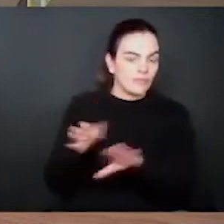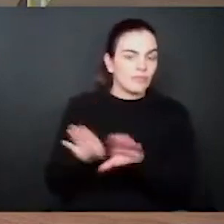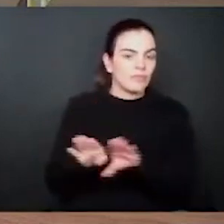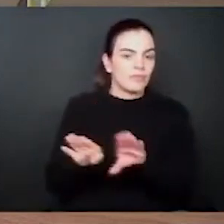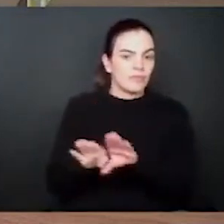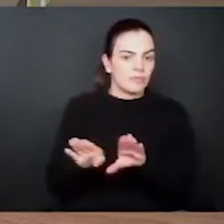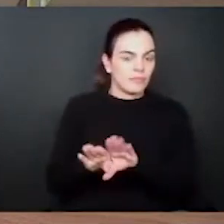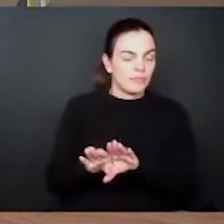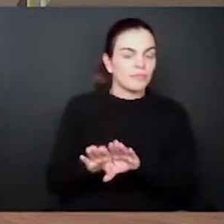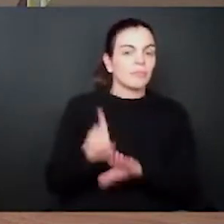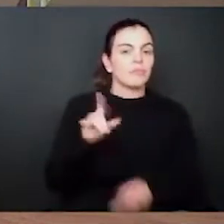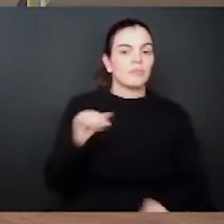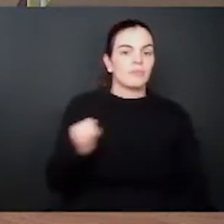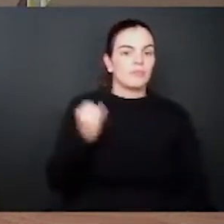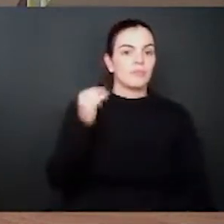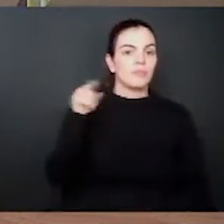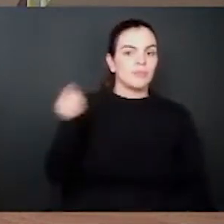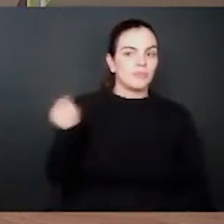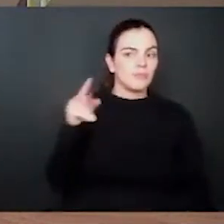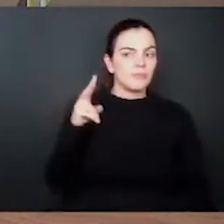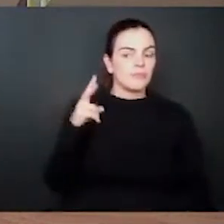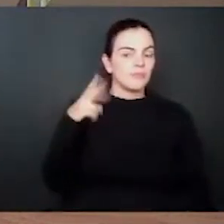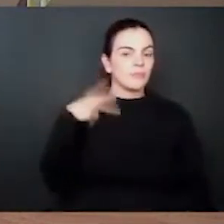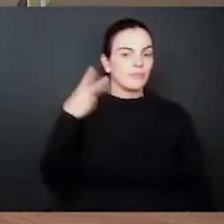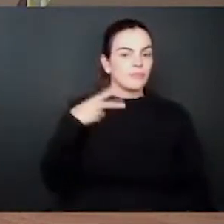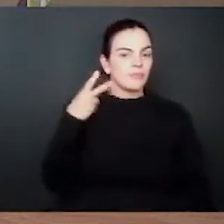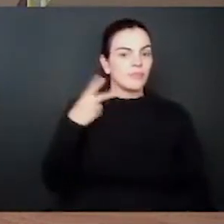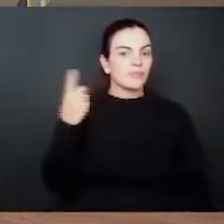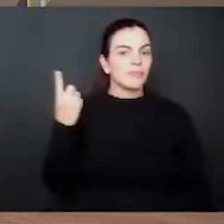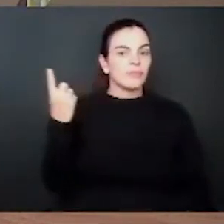o vereador pudesse selar, né,